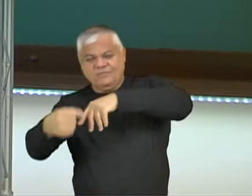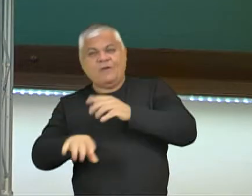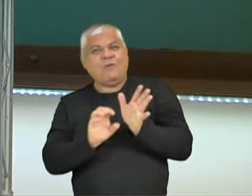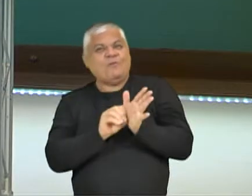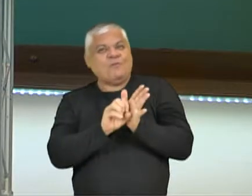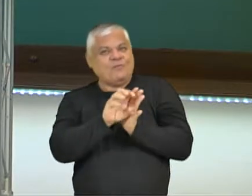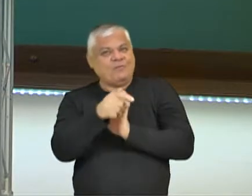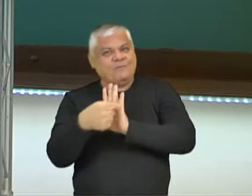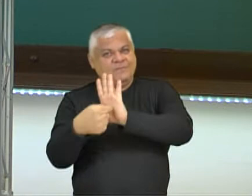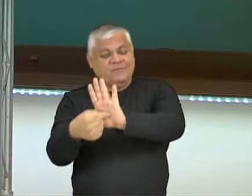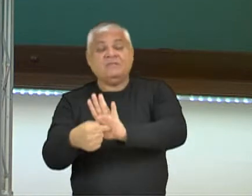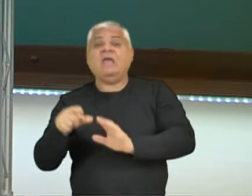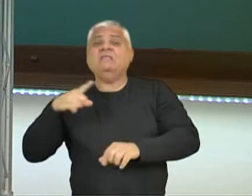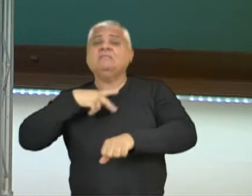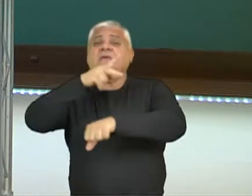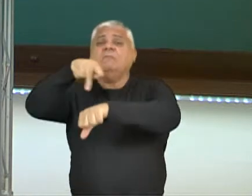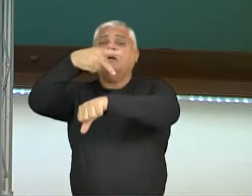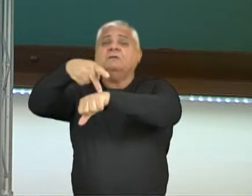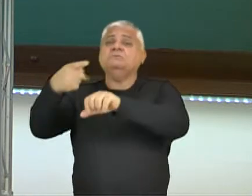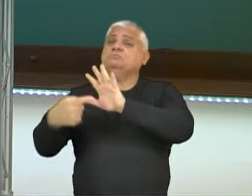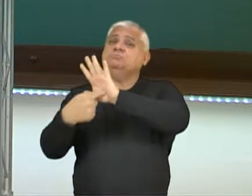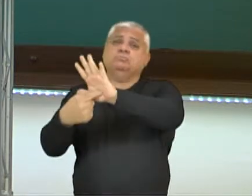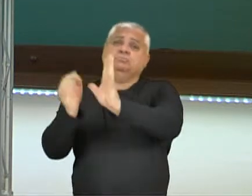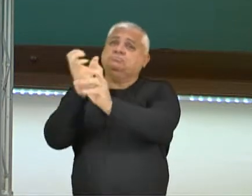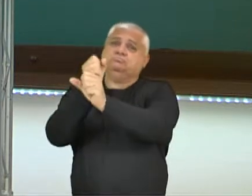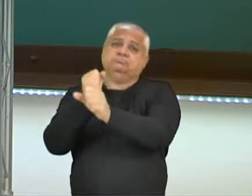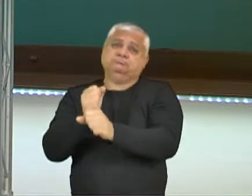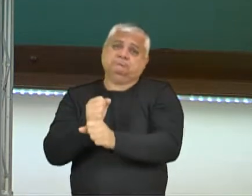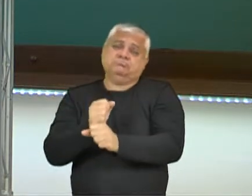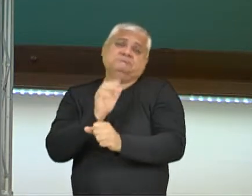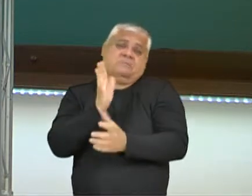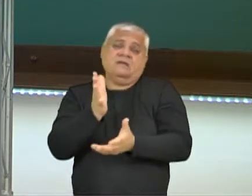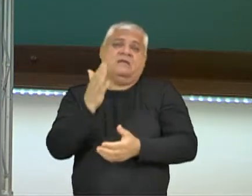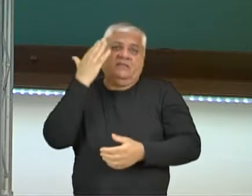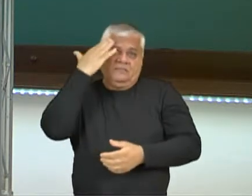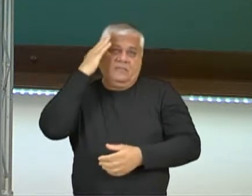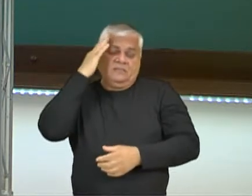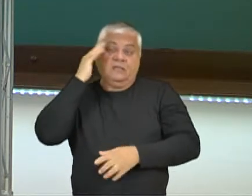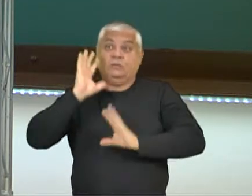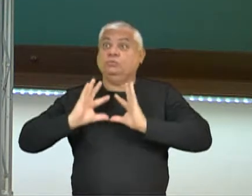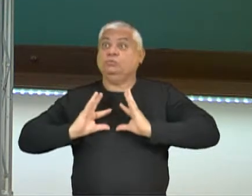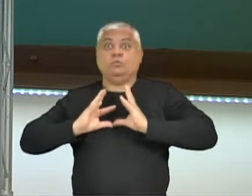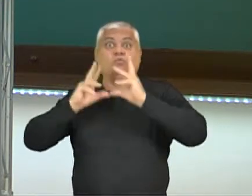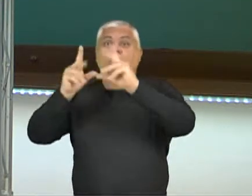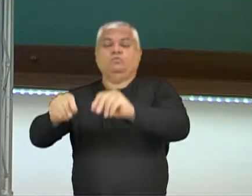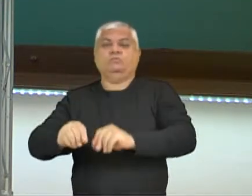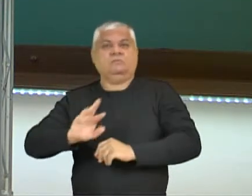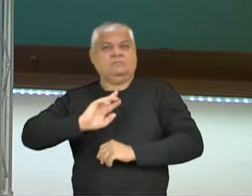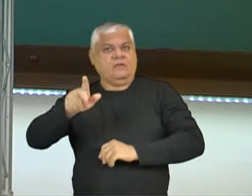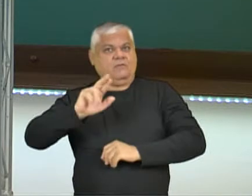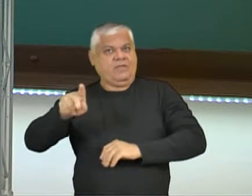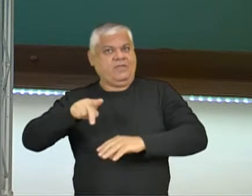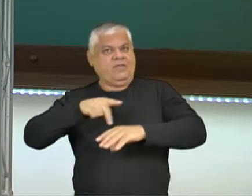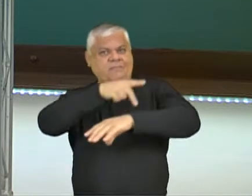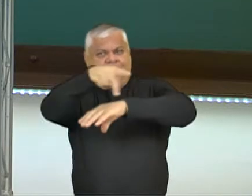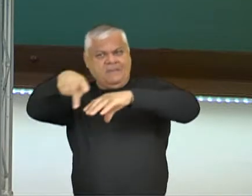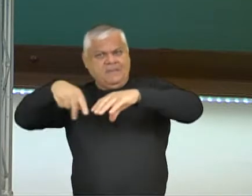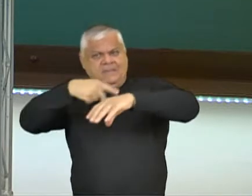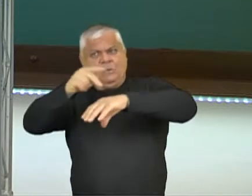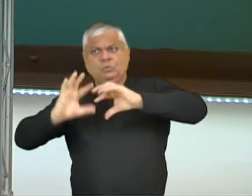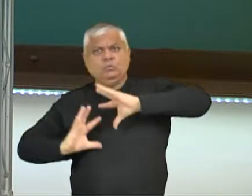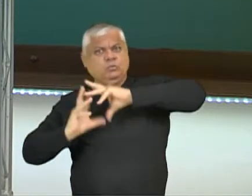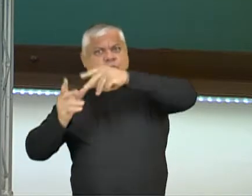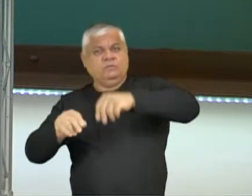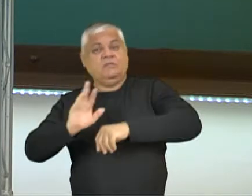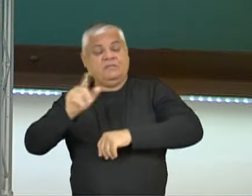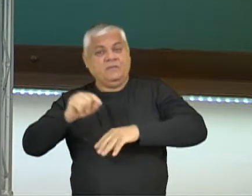tem alguns países que o Google não apresentou os dados. Só para você entender que não são todos os países do mundo, ok? Mas